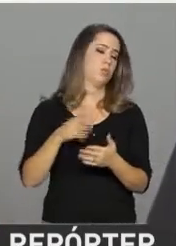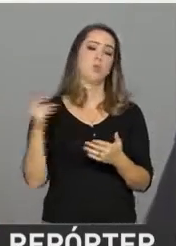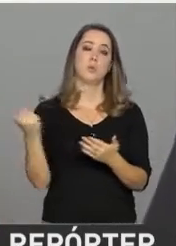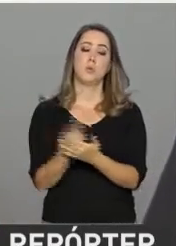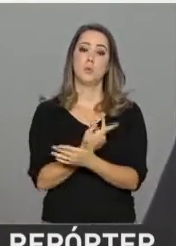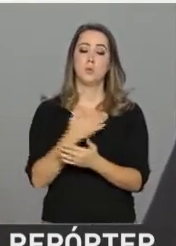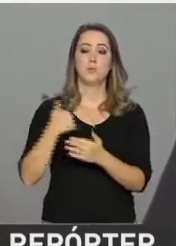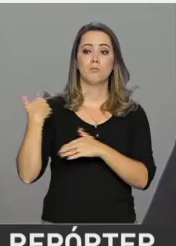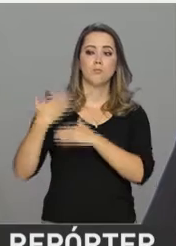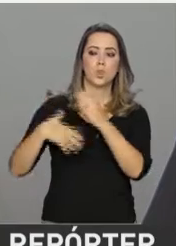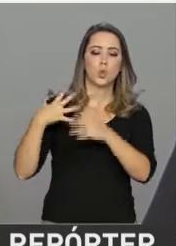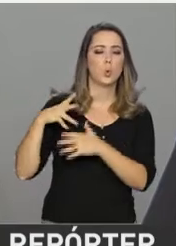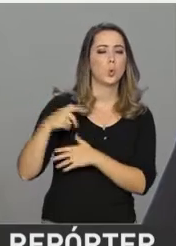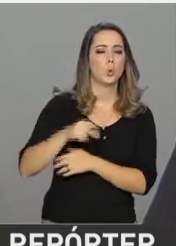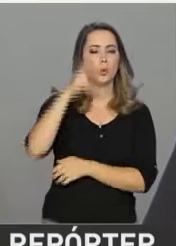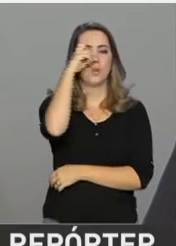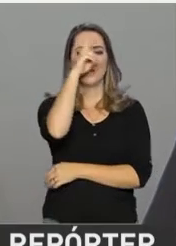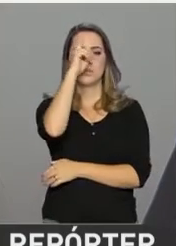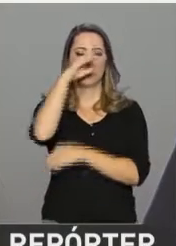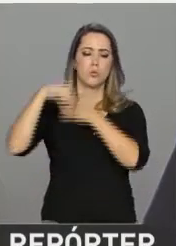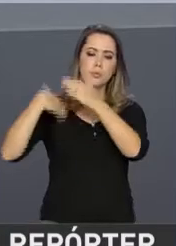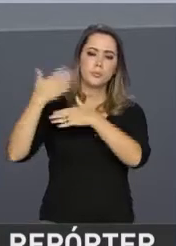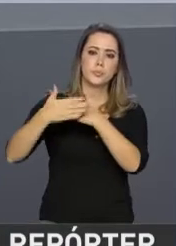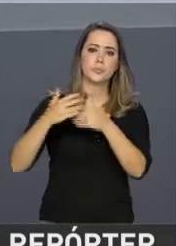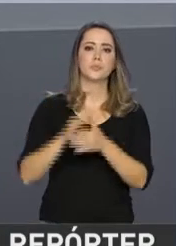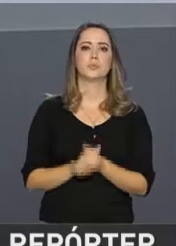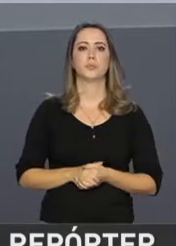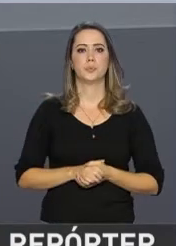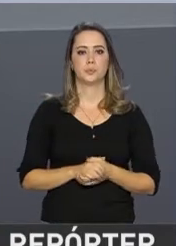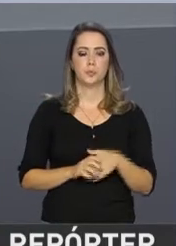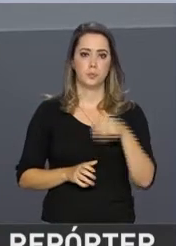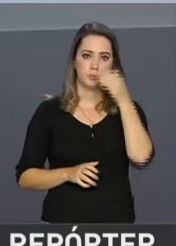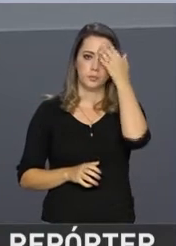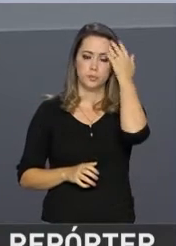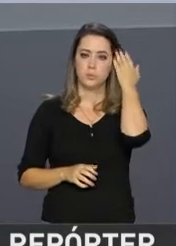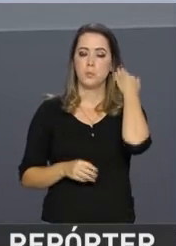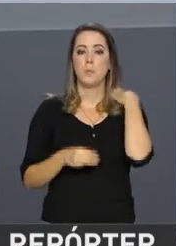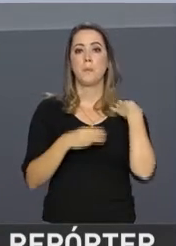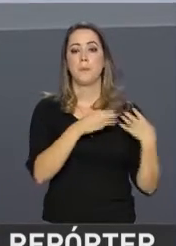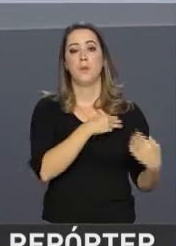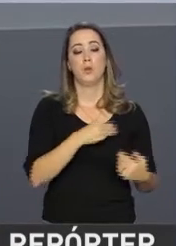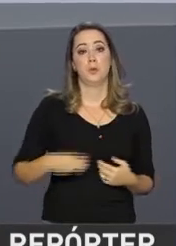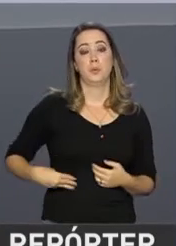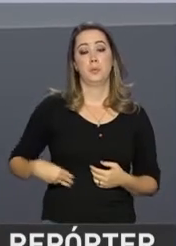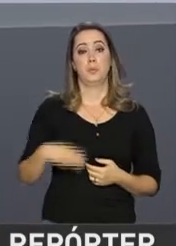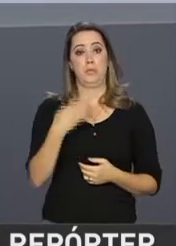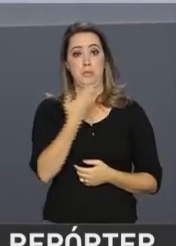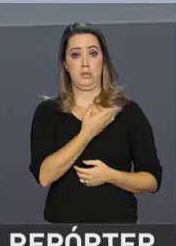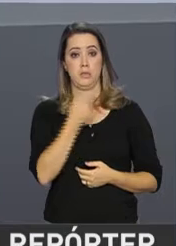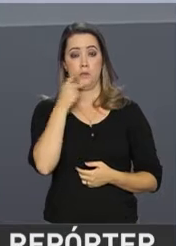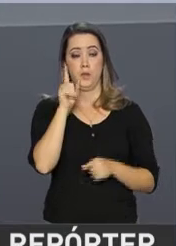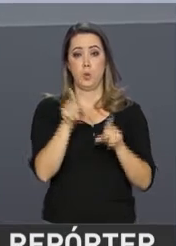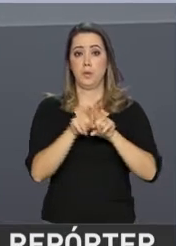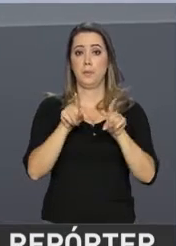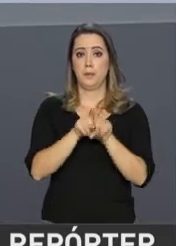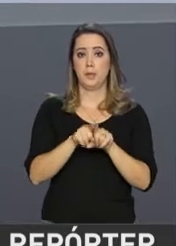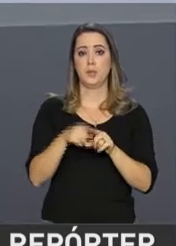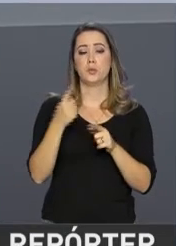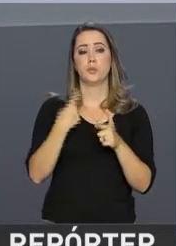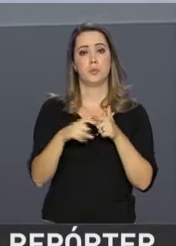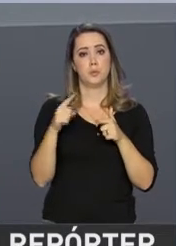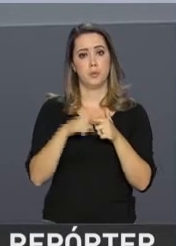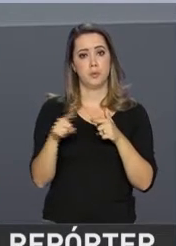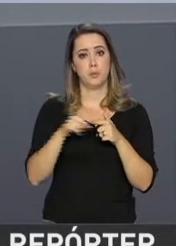acontecido em toda a história do título o ministro eliseu padilha que nós acabamos de ver aí falou também sobre a questão